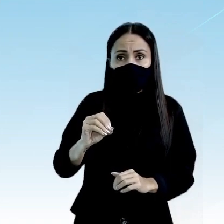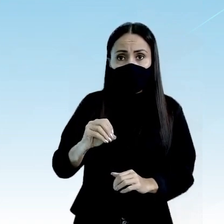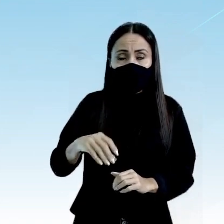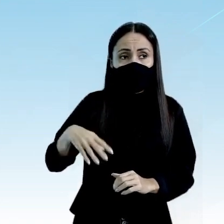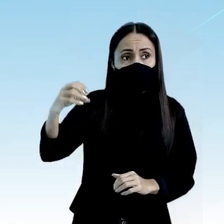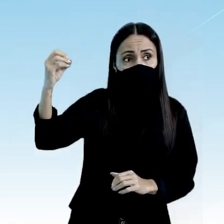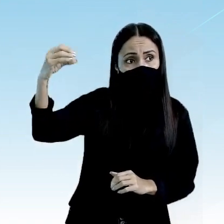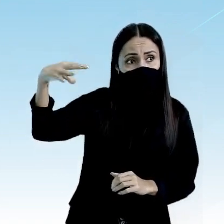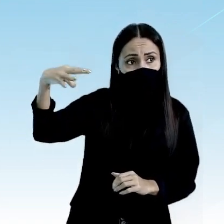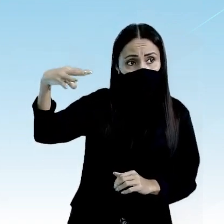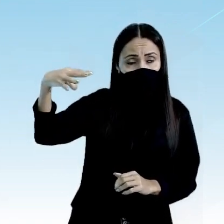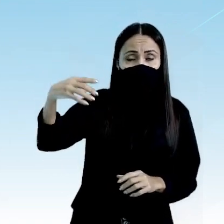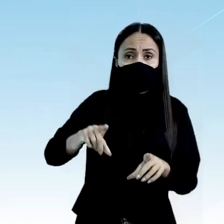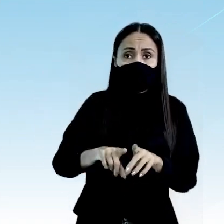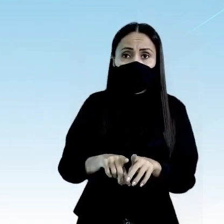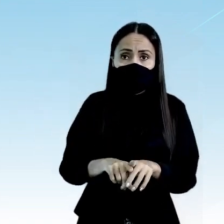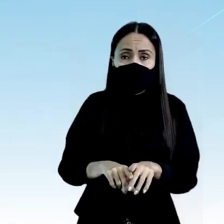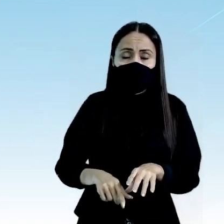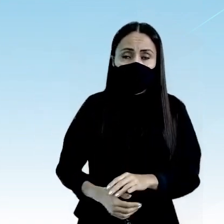lâmpadas incandescentes,